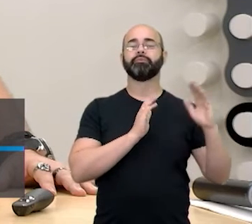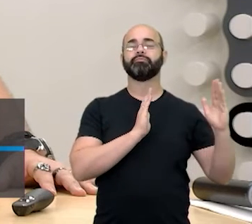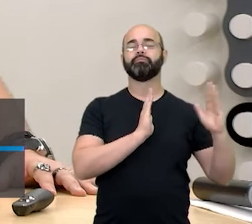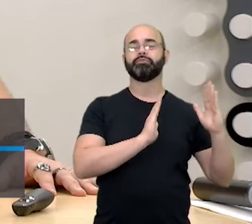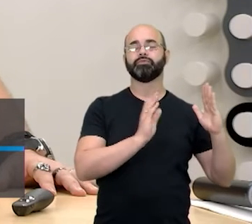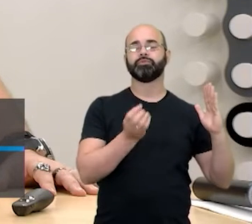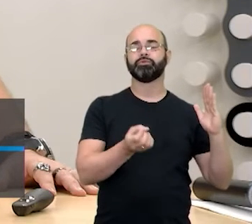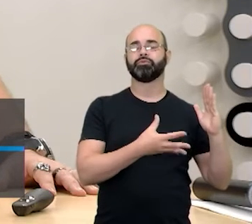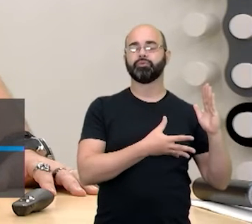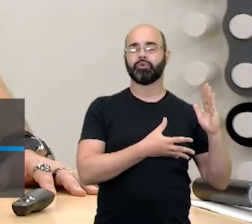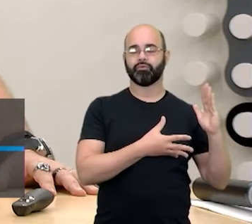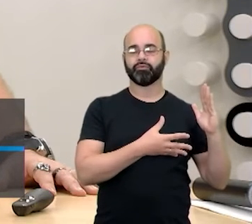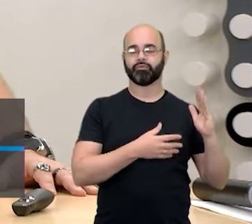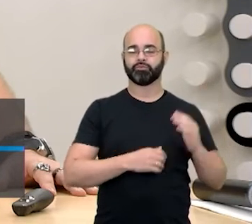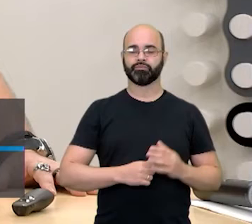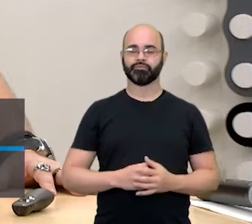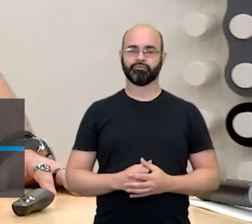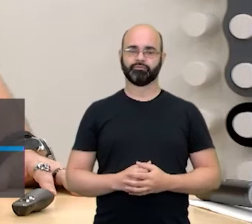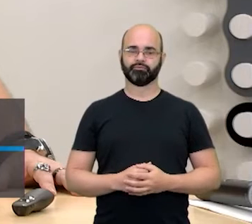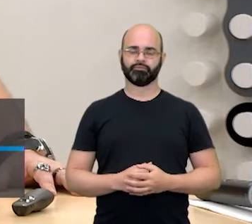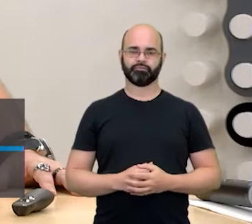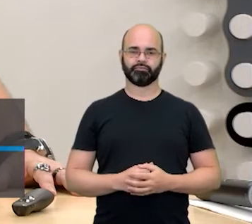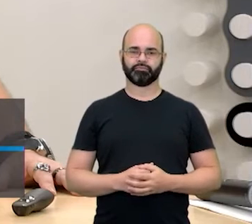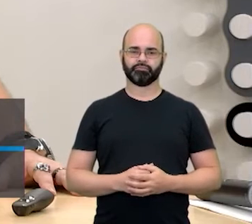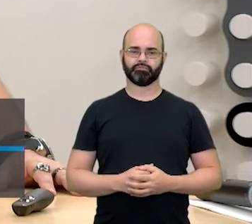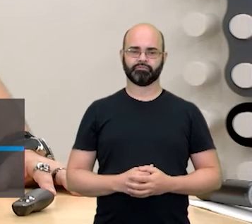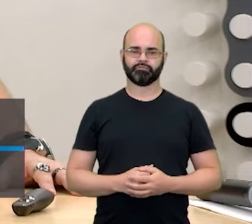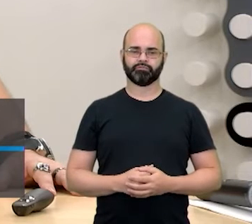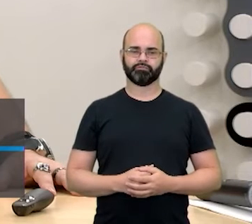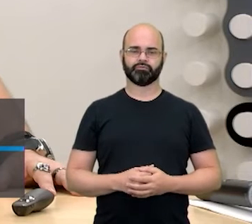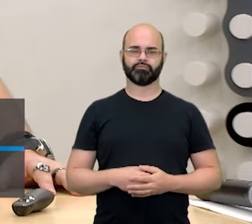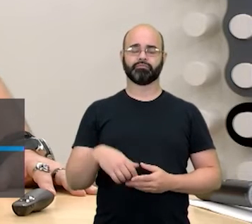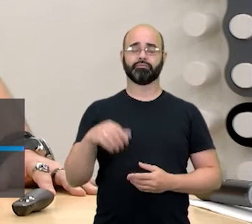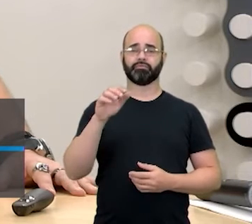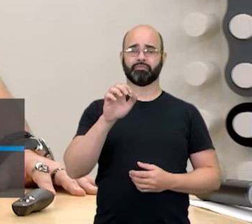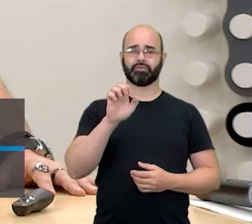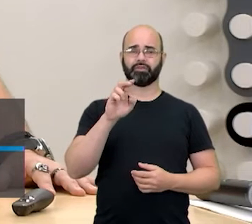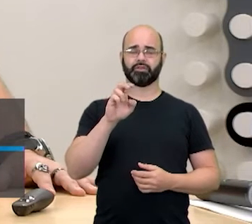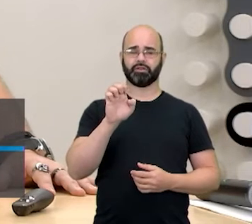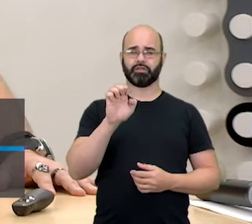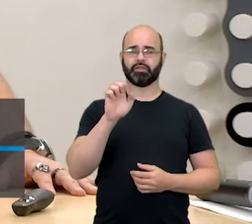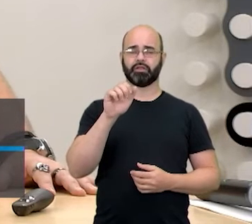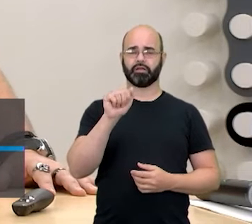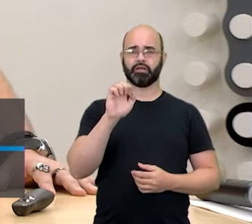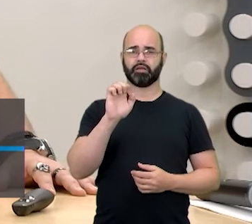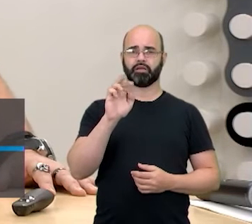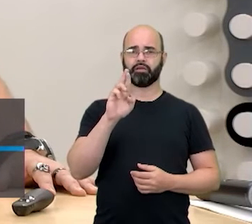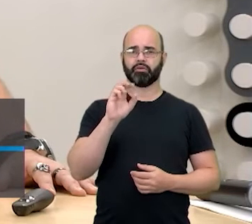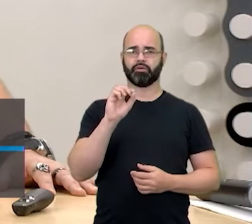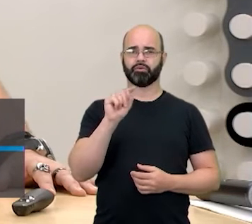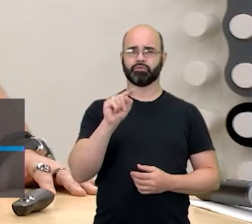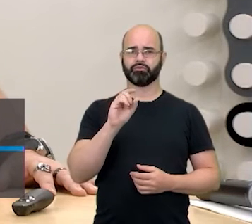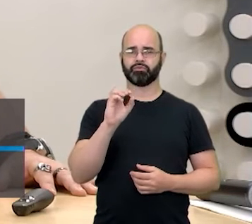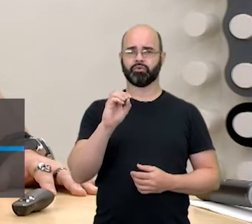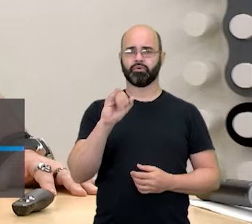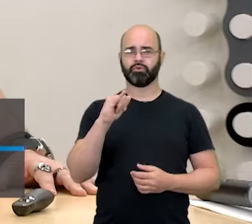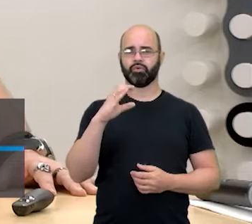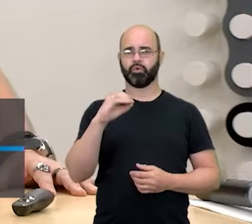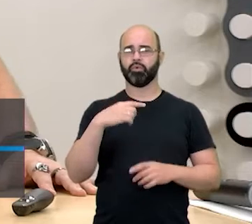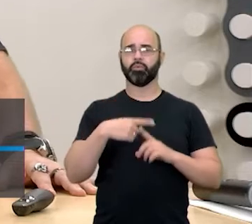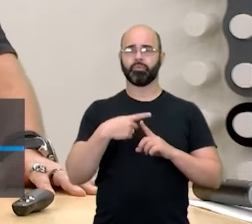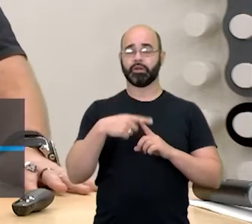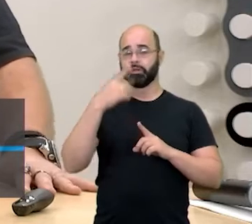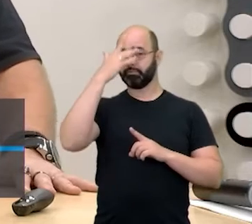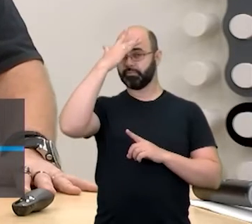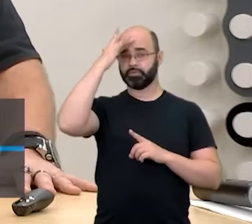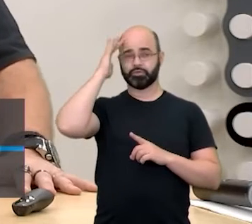a gente fala aí do Fanerozoico, né, do Fanerozoico, por causa da interferência direta do ser humano,